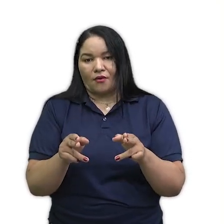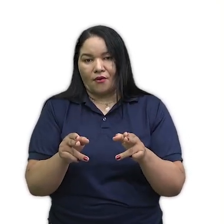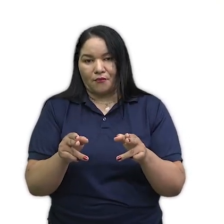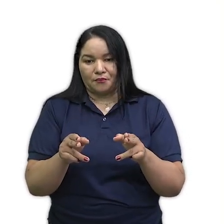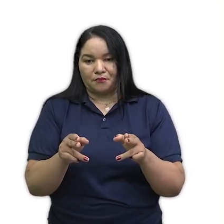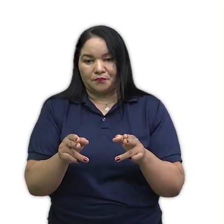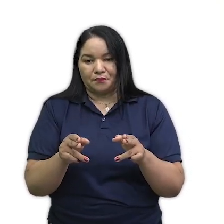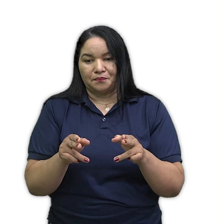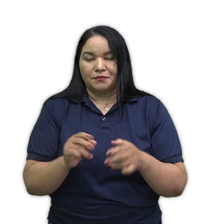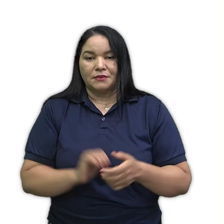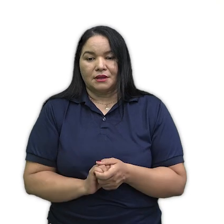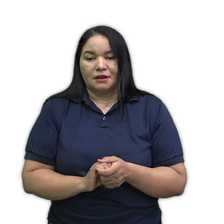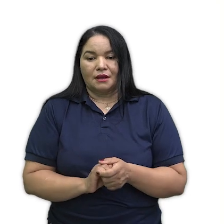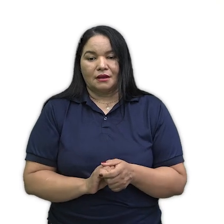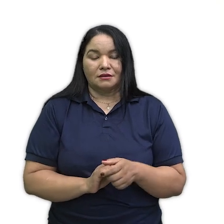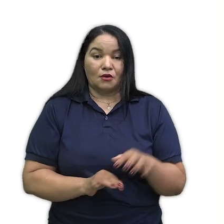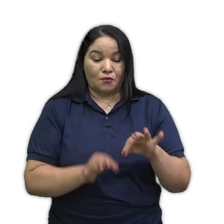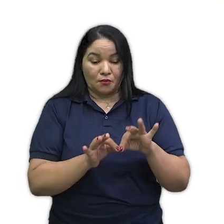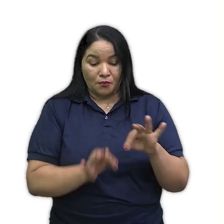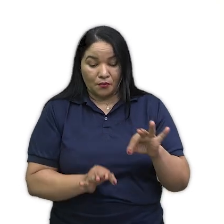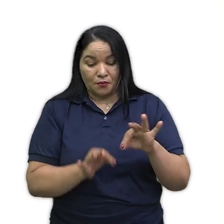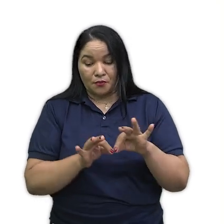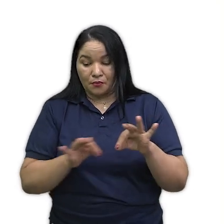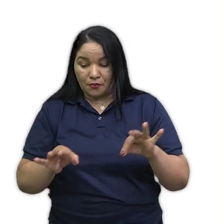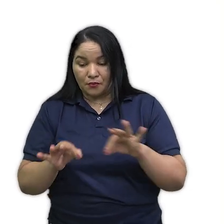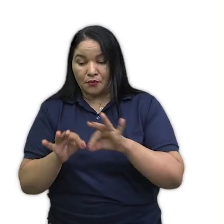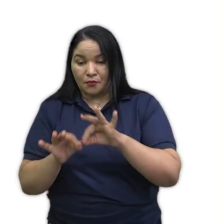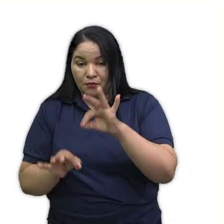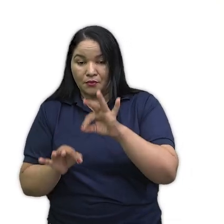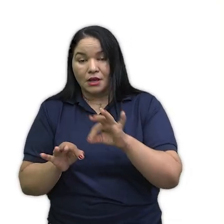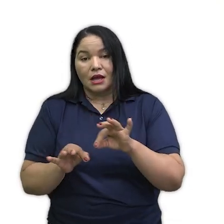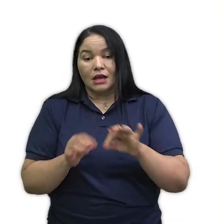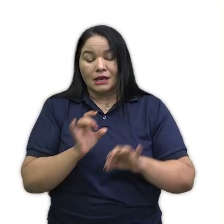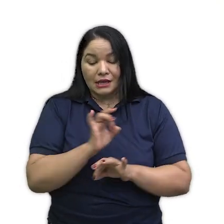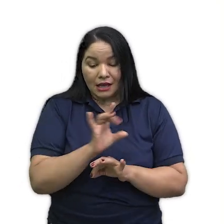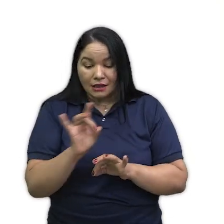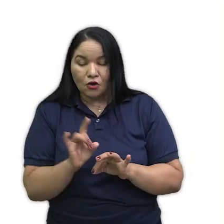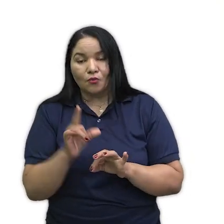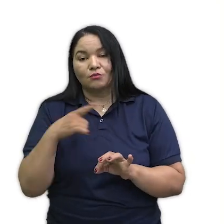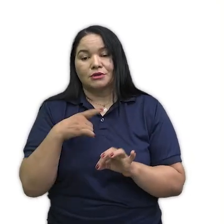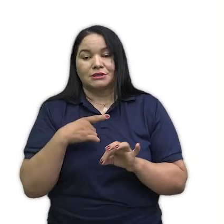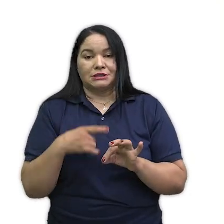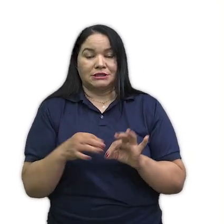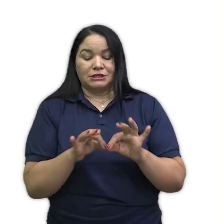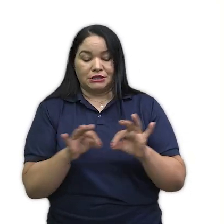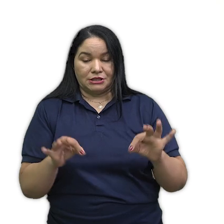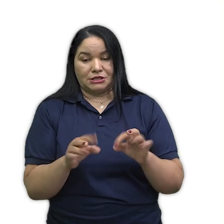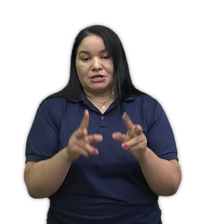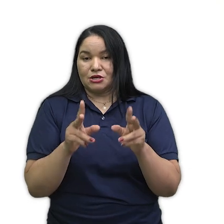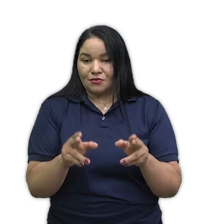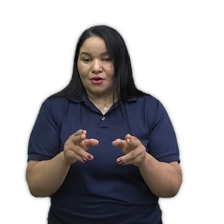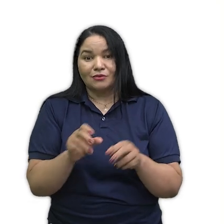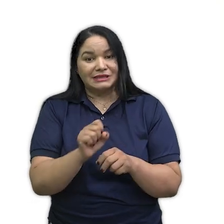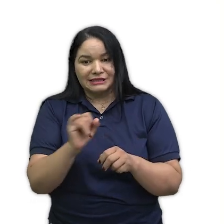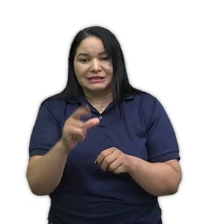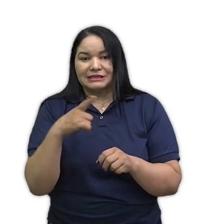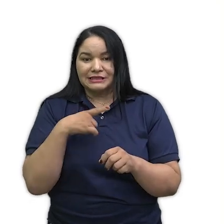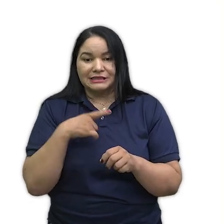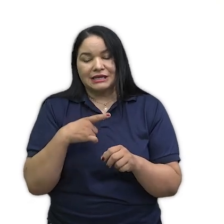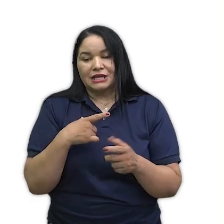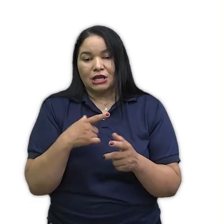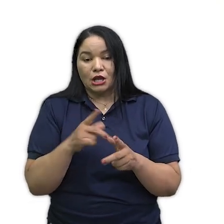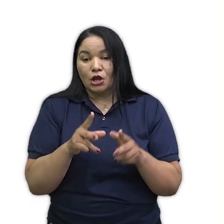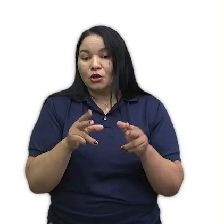Ou seja, todas as arestas têm a mesma medida. E se todas as arestas têm a mesma medida, isso